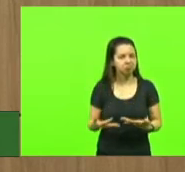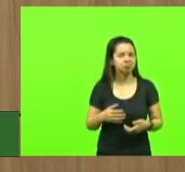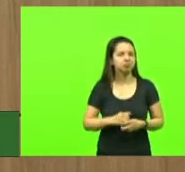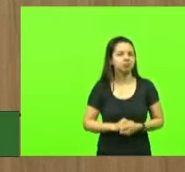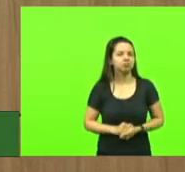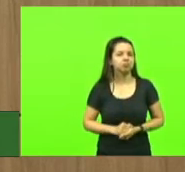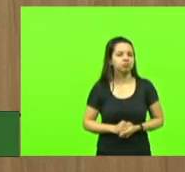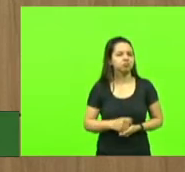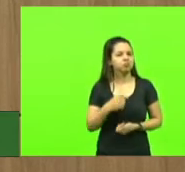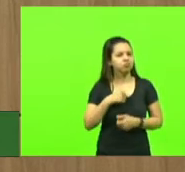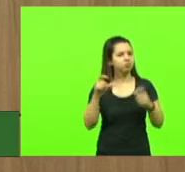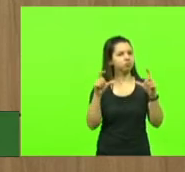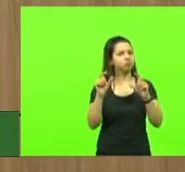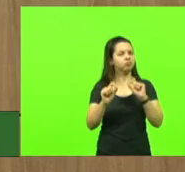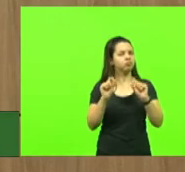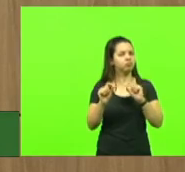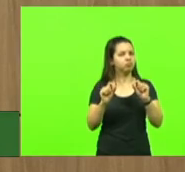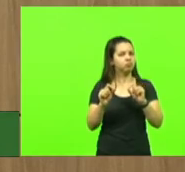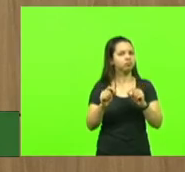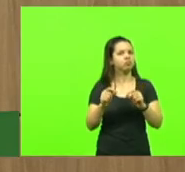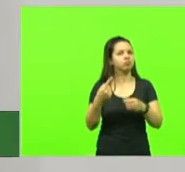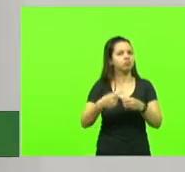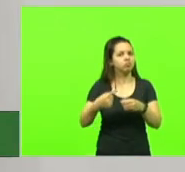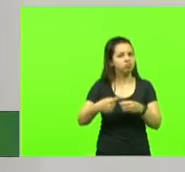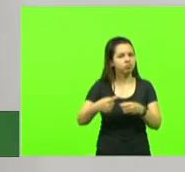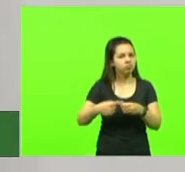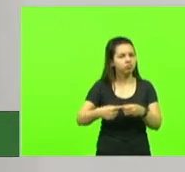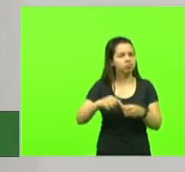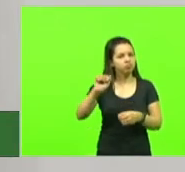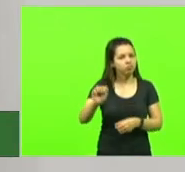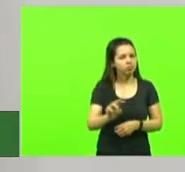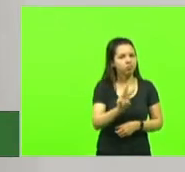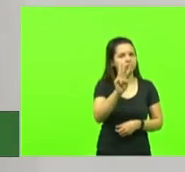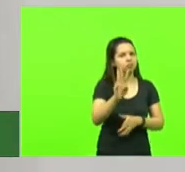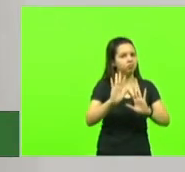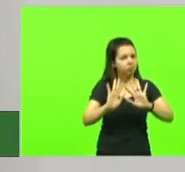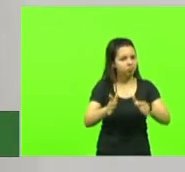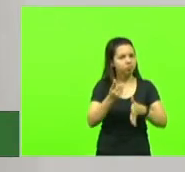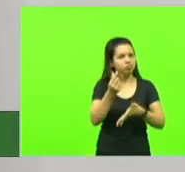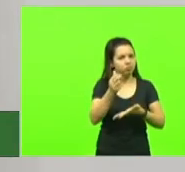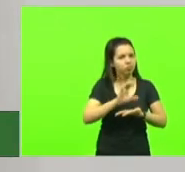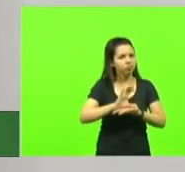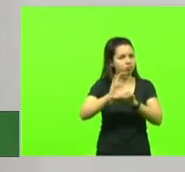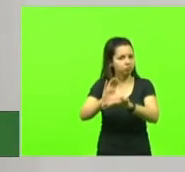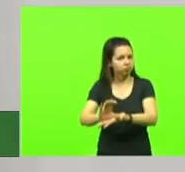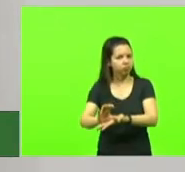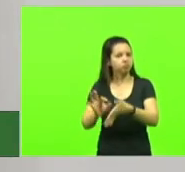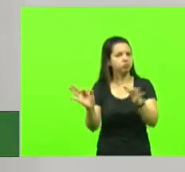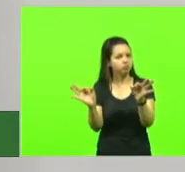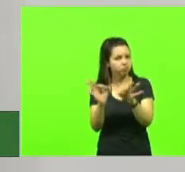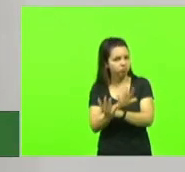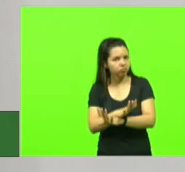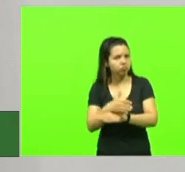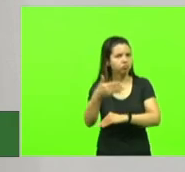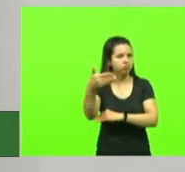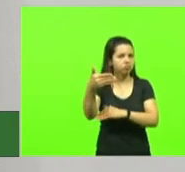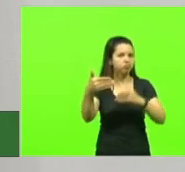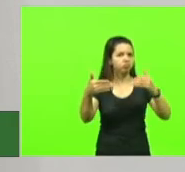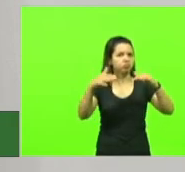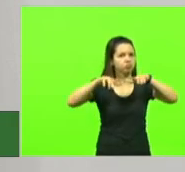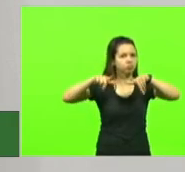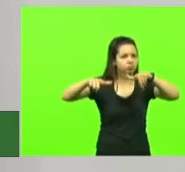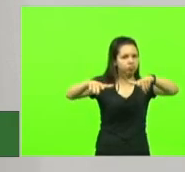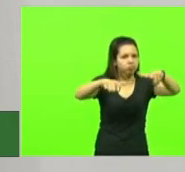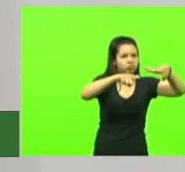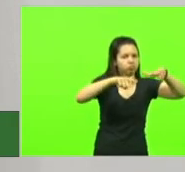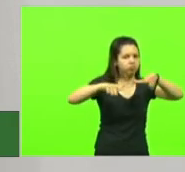é que Alfredo Wagner já recebeu o dinheiro, já está instalada, já estão instaladas as placas de energia solar e está